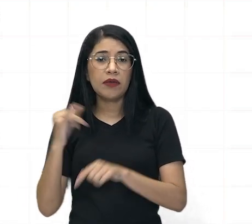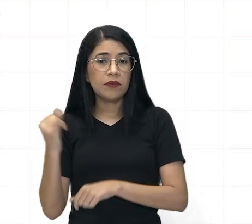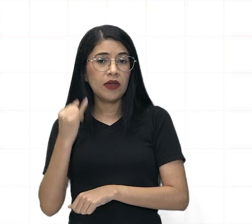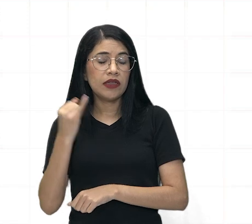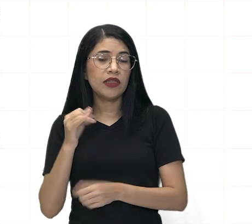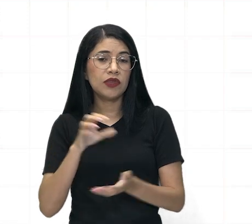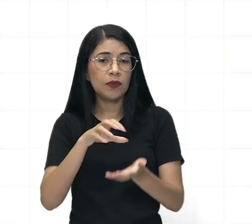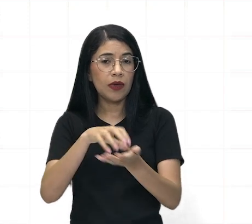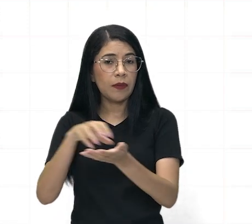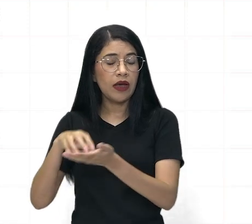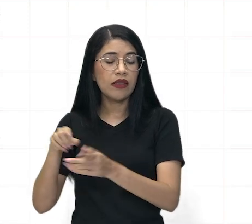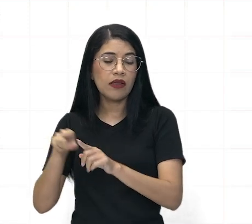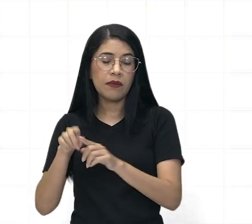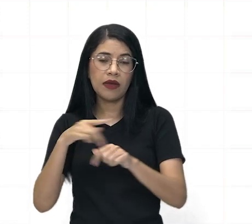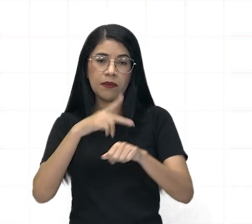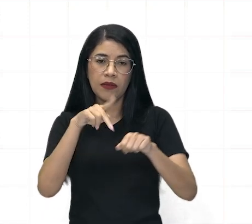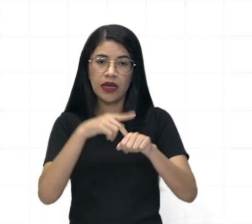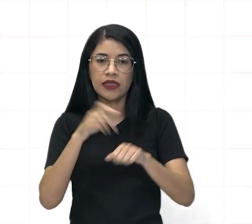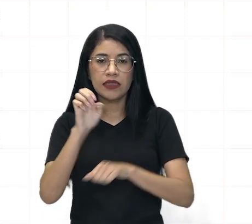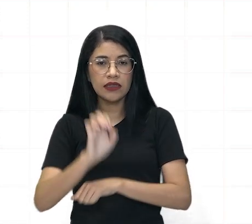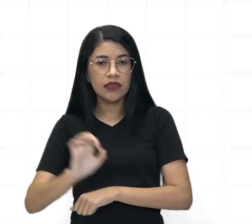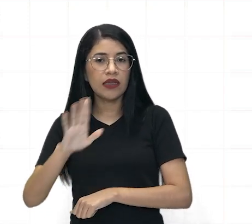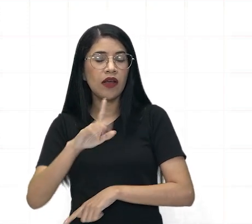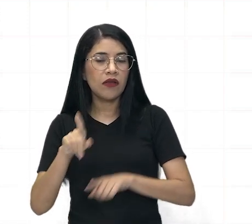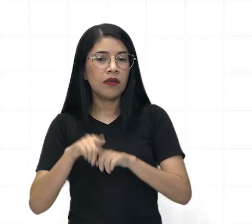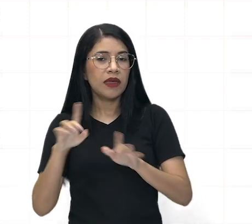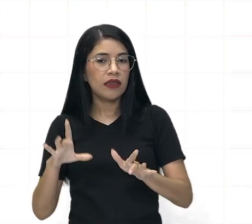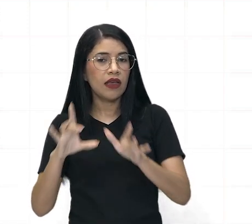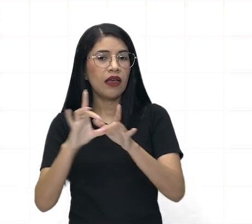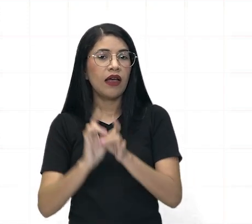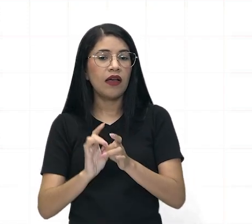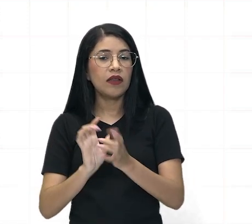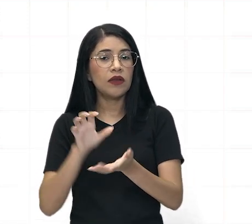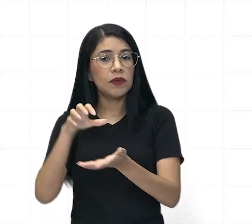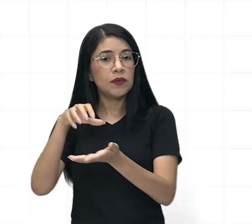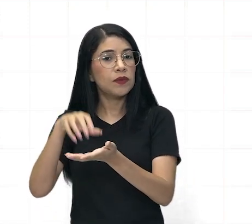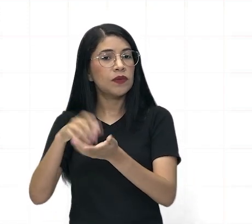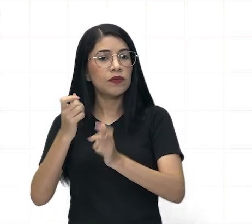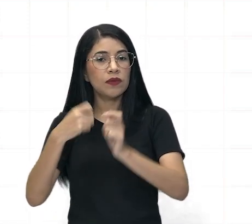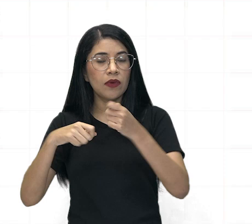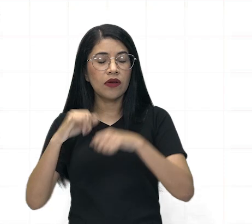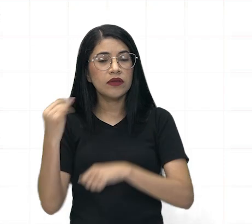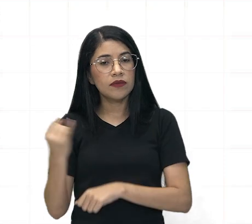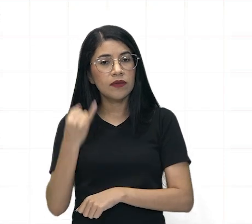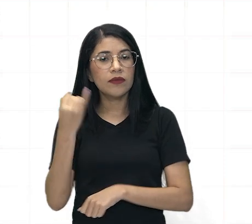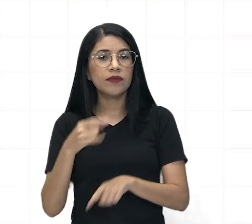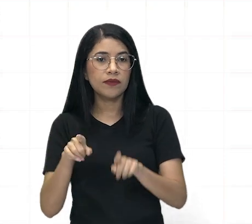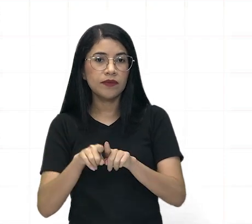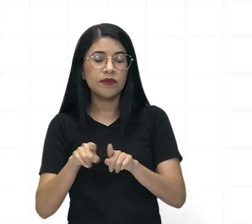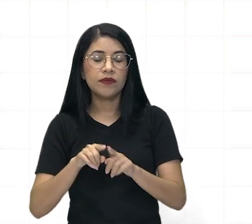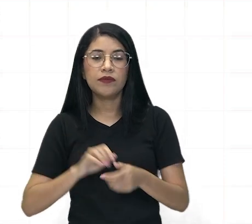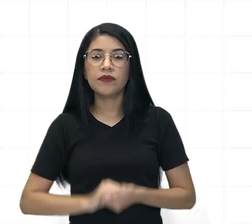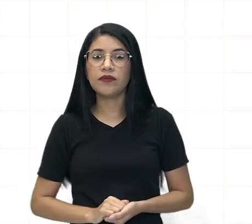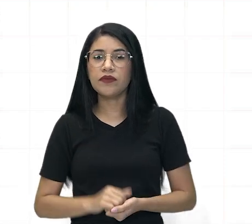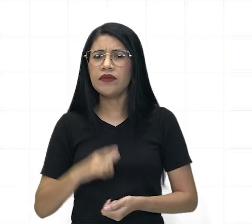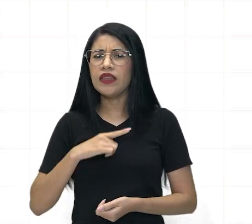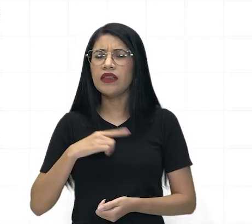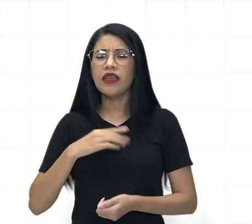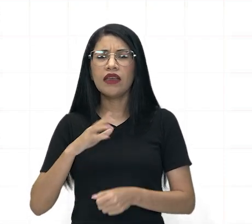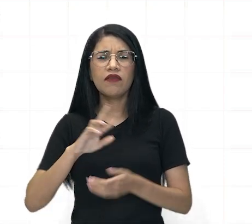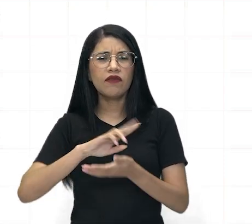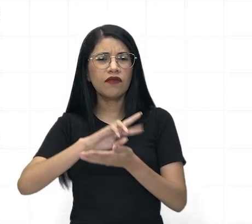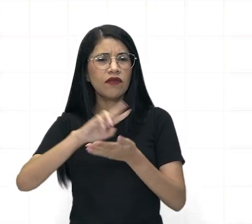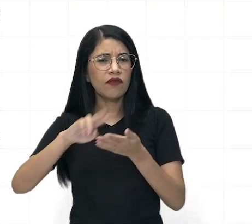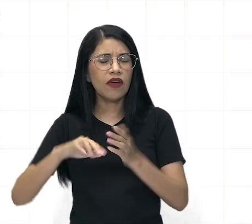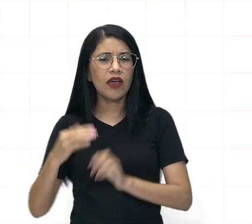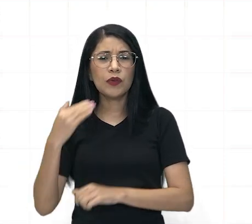ali da Europa também fazem parte desses setores financeiros significativos, né? Tem vários bancos ali e